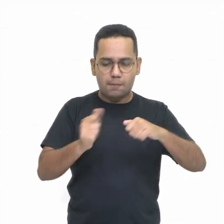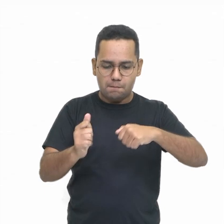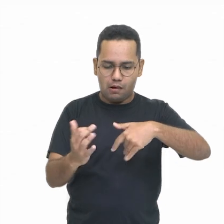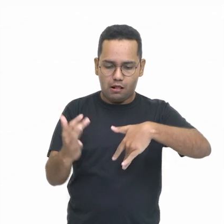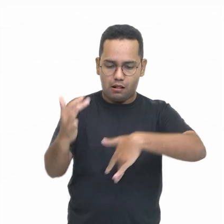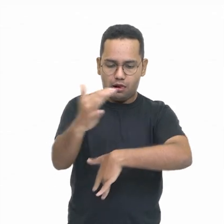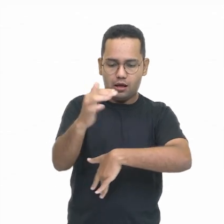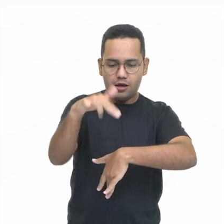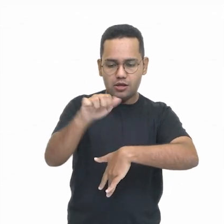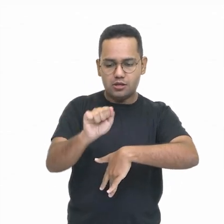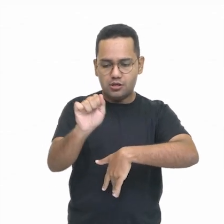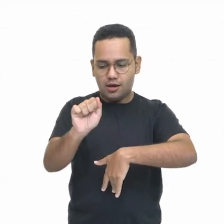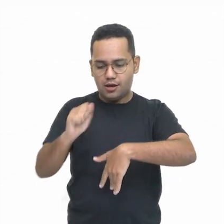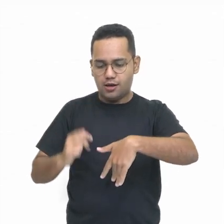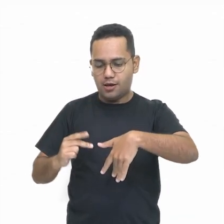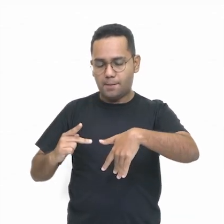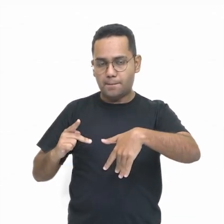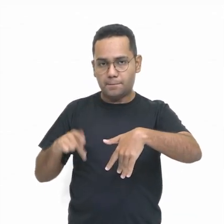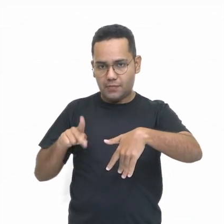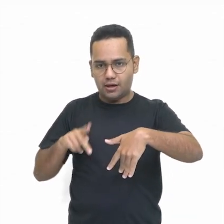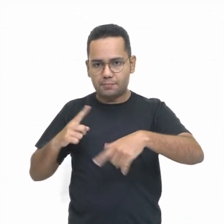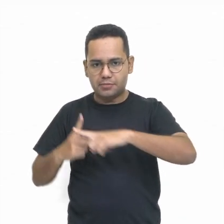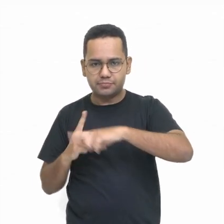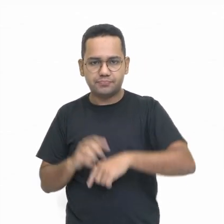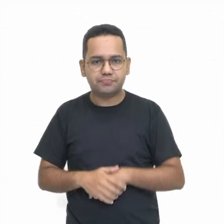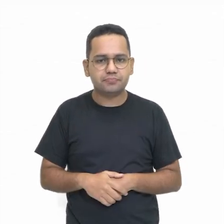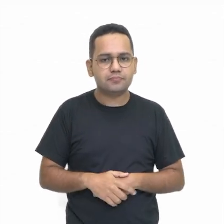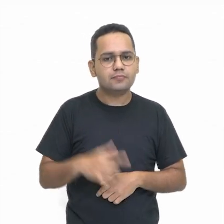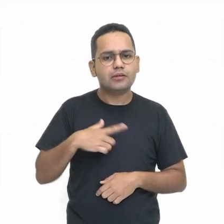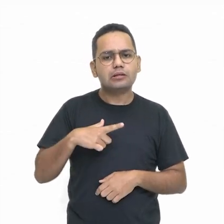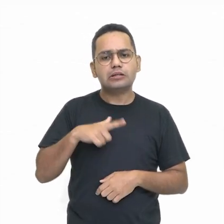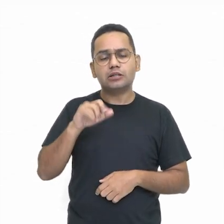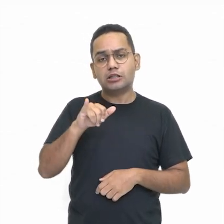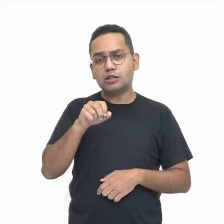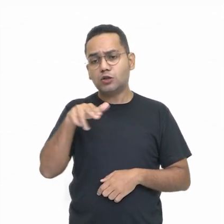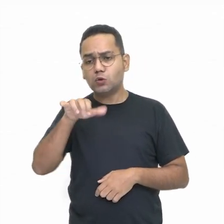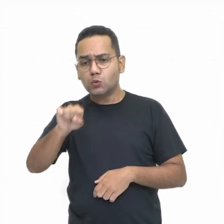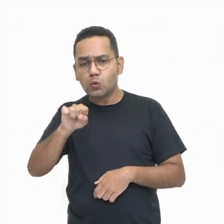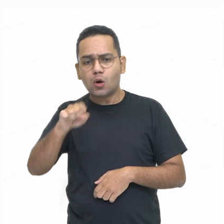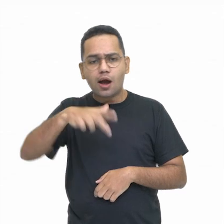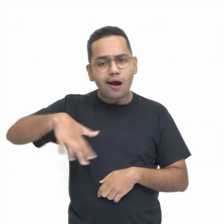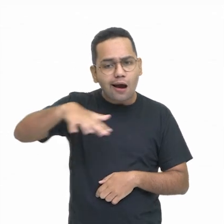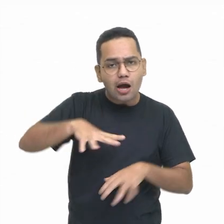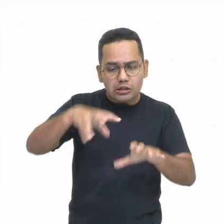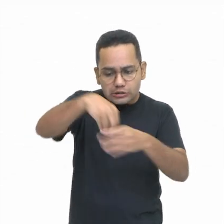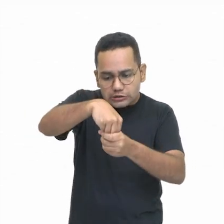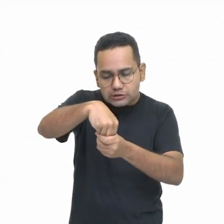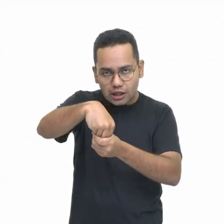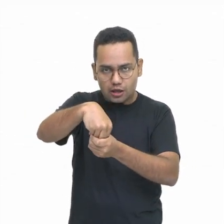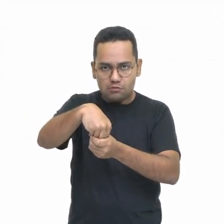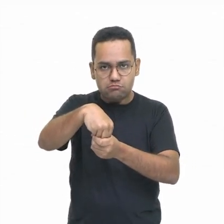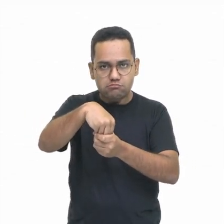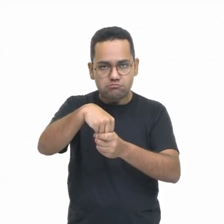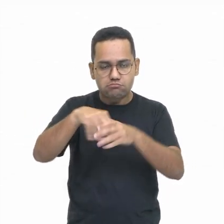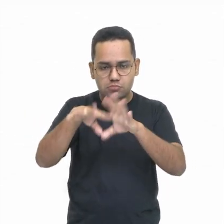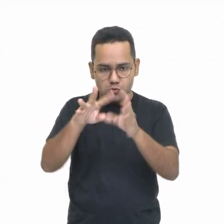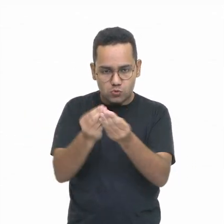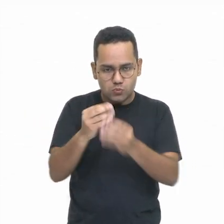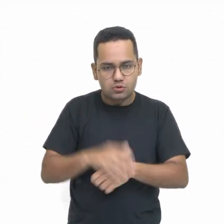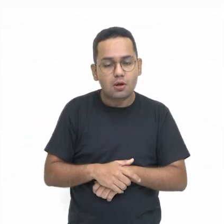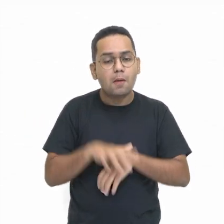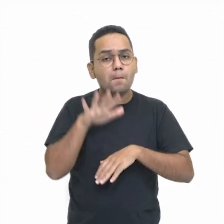o bombeamento de íons contra o gradiente de concentração. Na bomba de